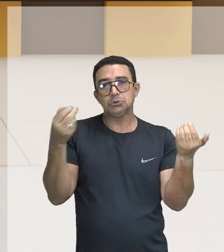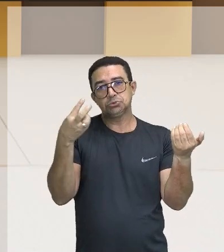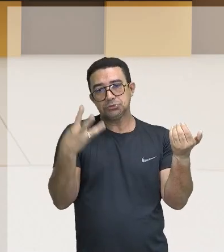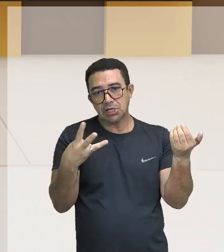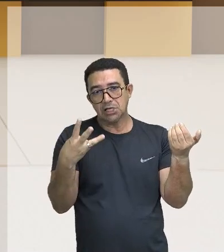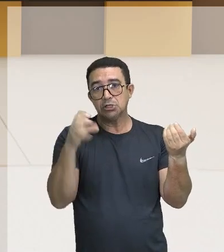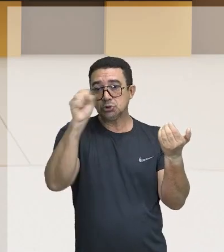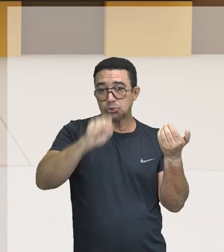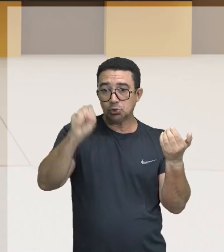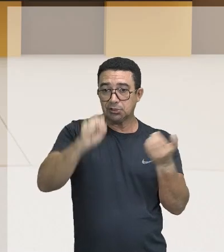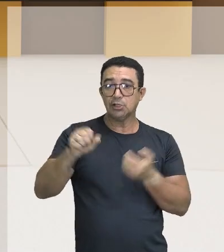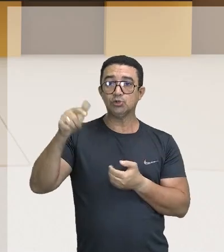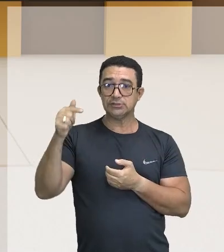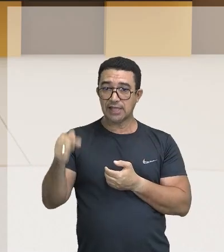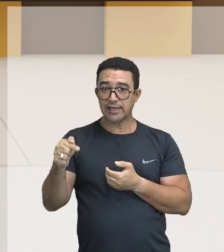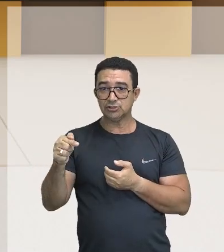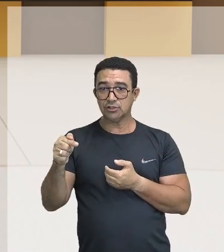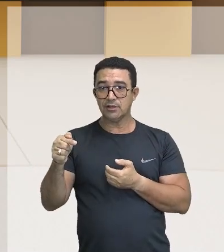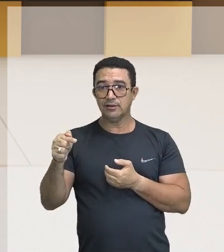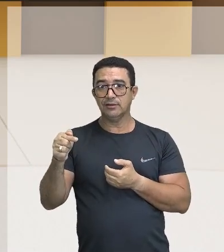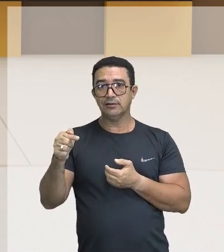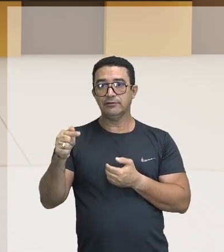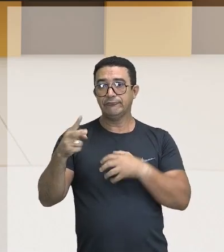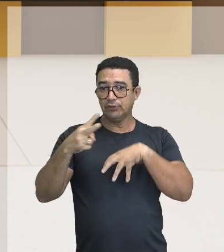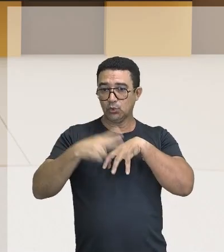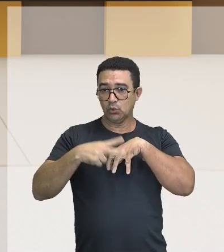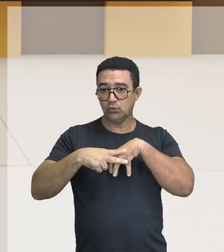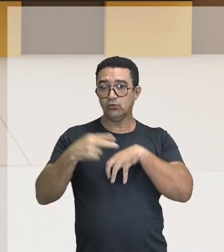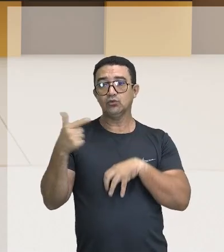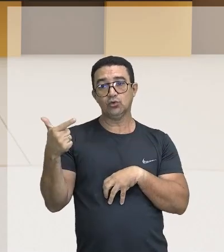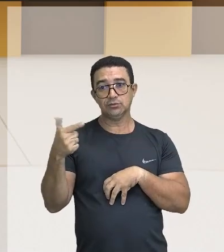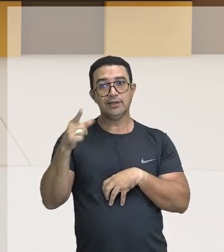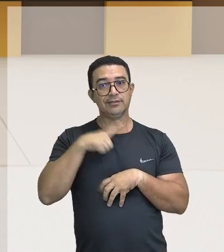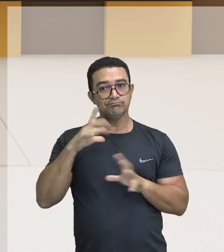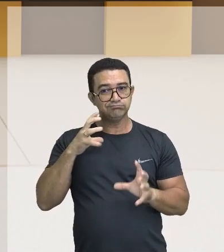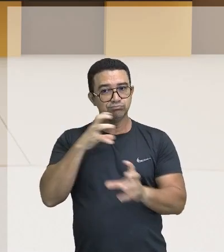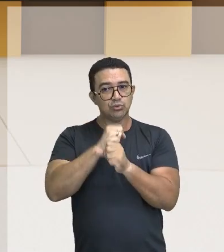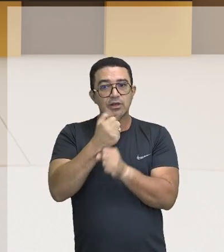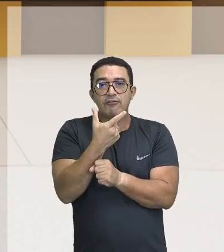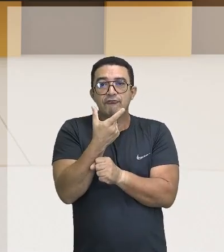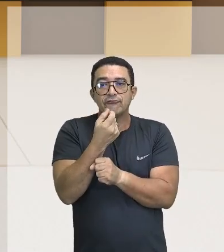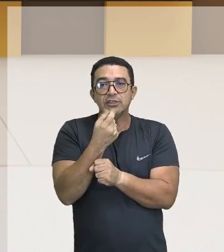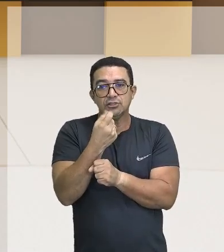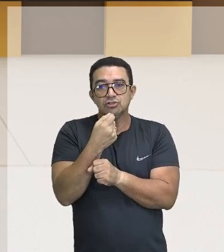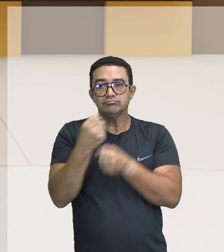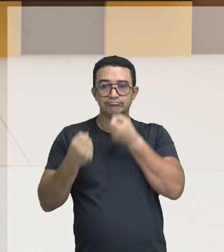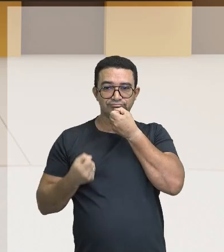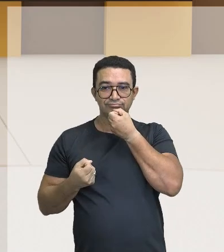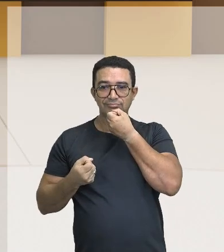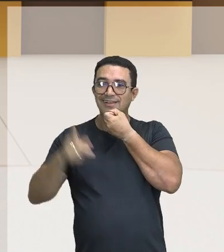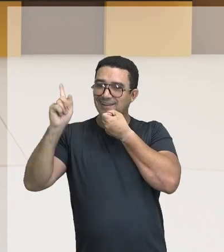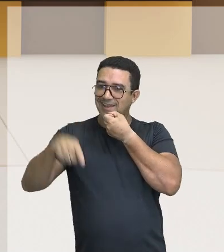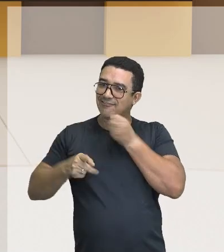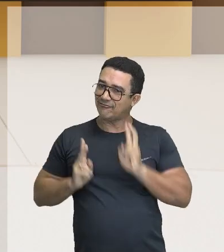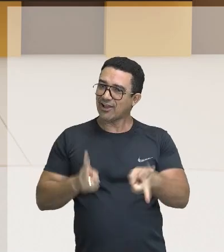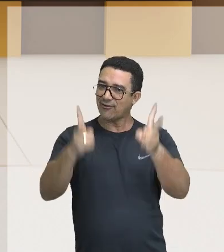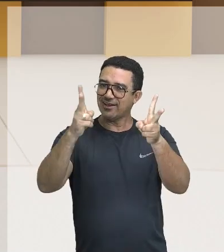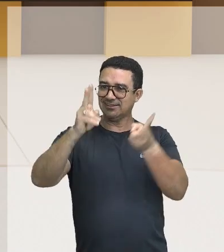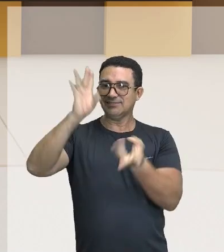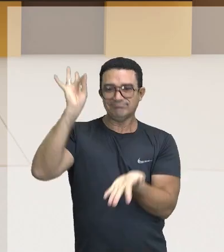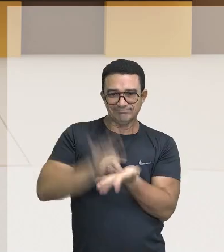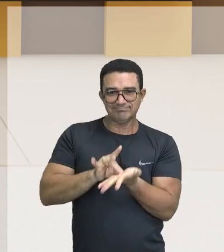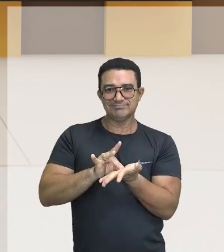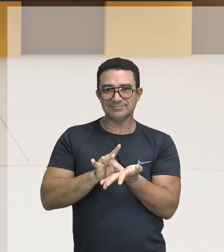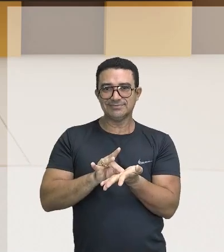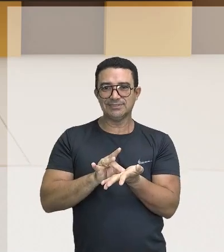7, casado 8 e viúvo 2. Nós teremos os 20 entrevistados, certo? Então, isso é frequência absoluta. Por